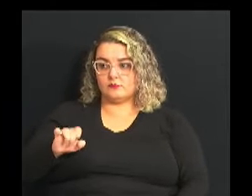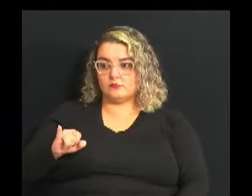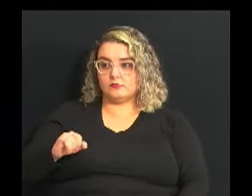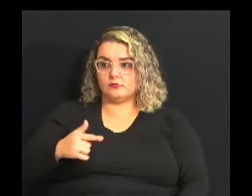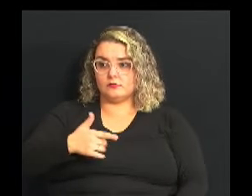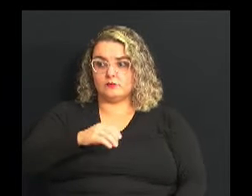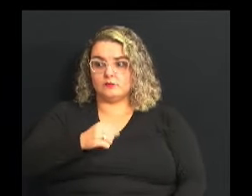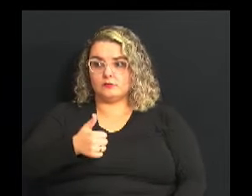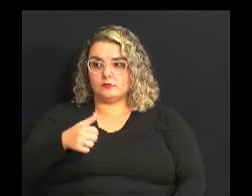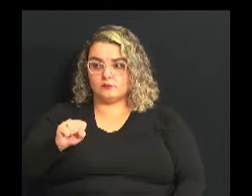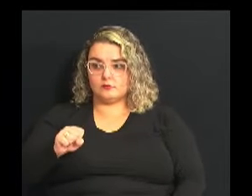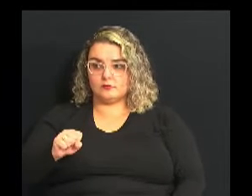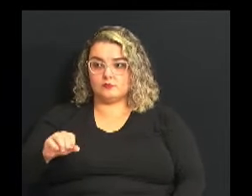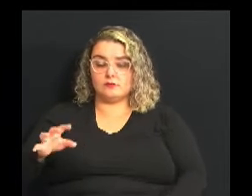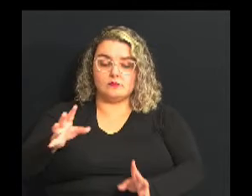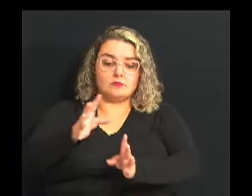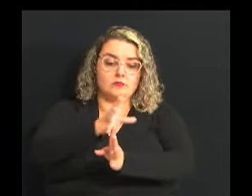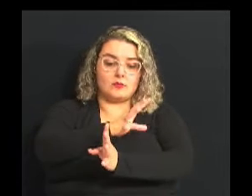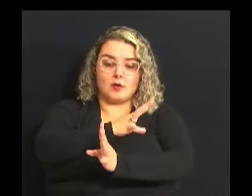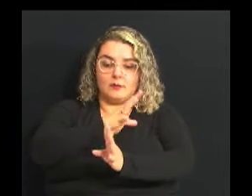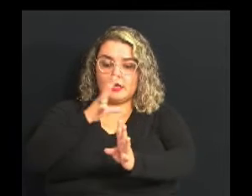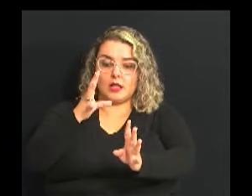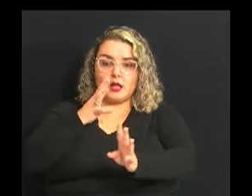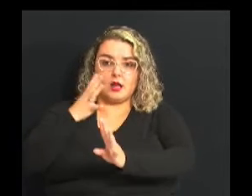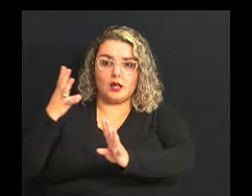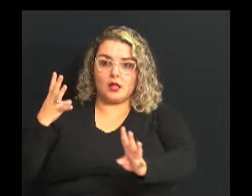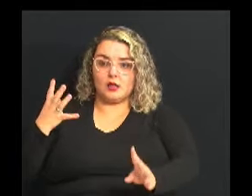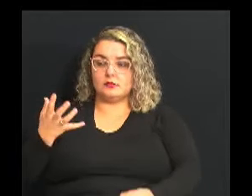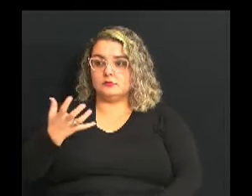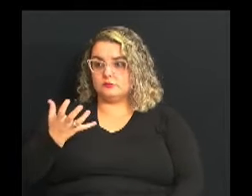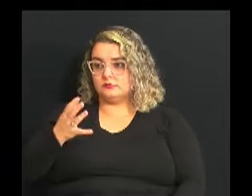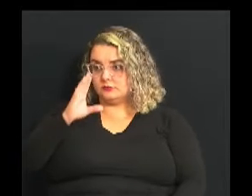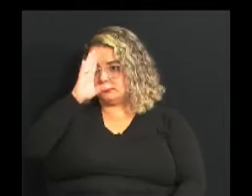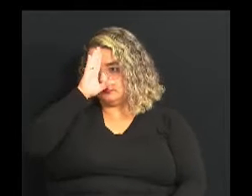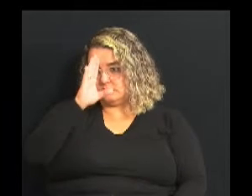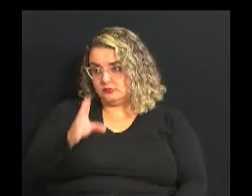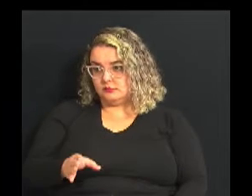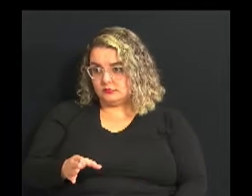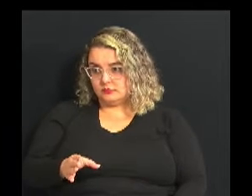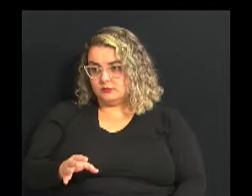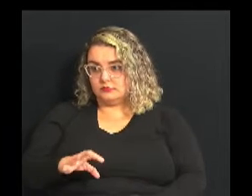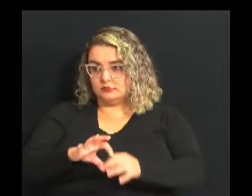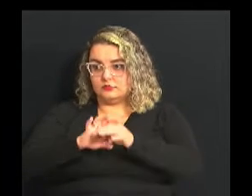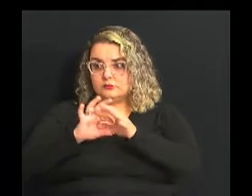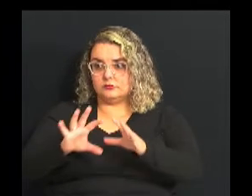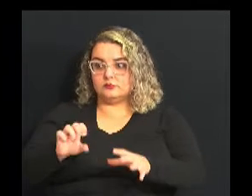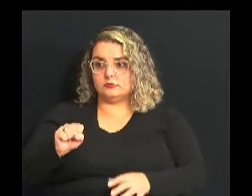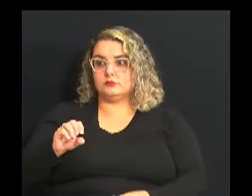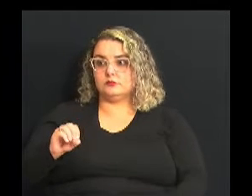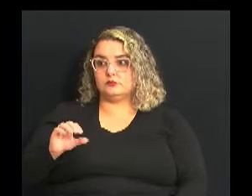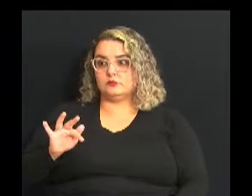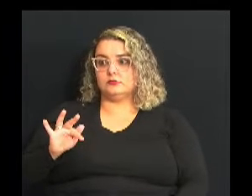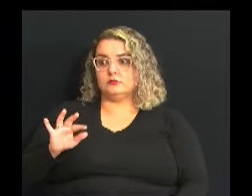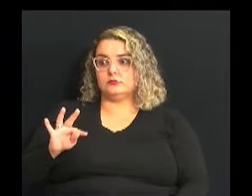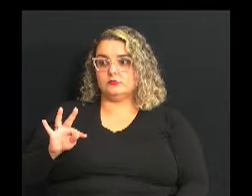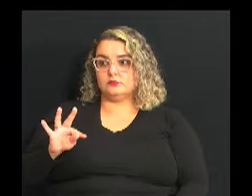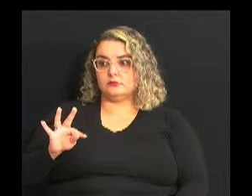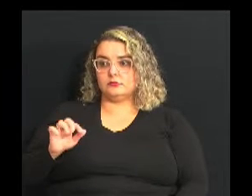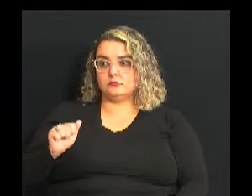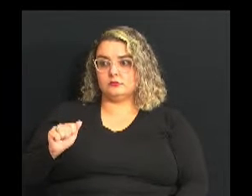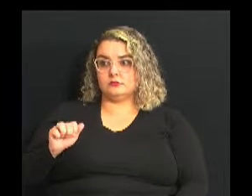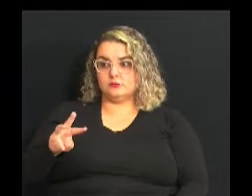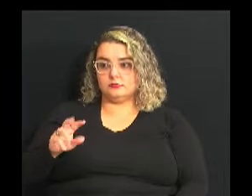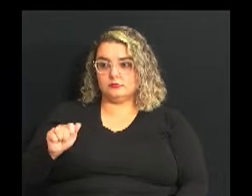havia uma fila imensa e a prioridade era disponibilizar o software para o executivo, não para o